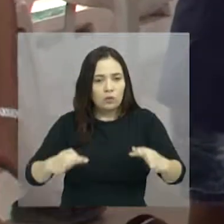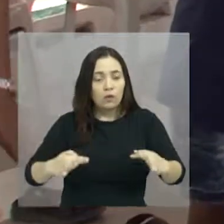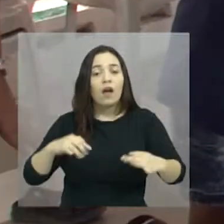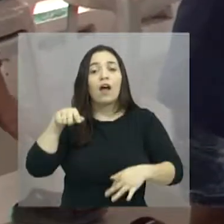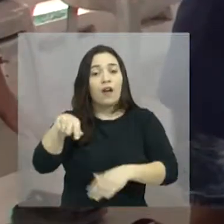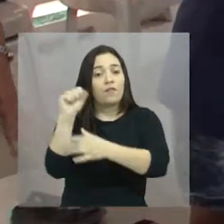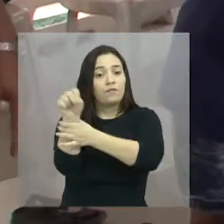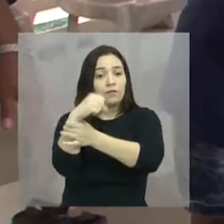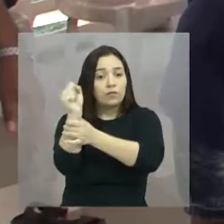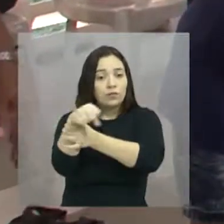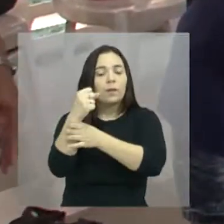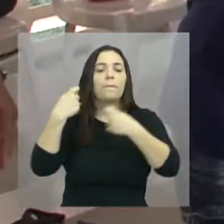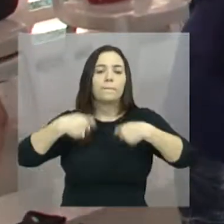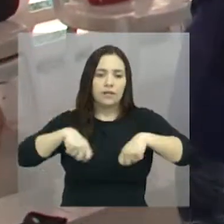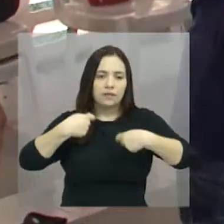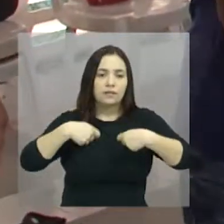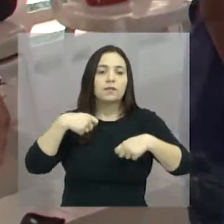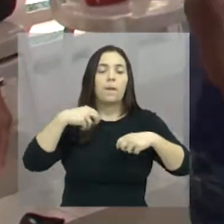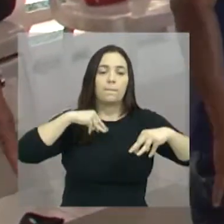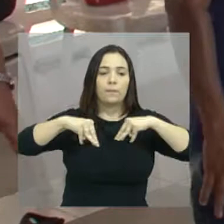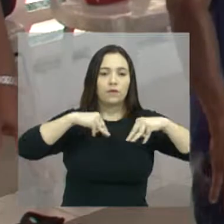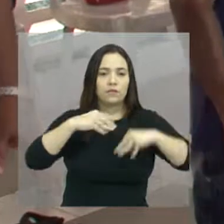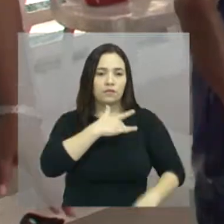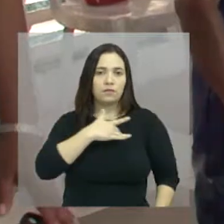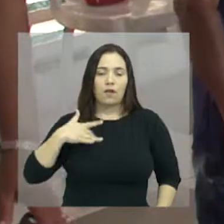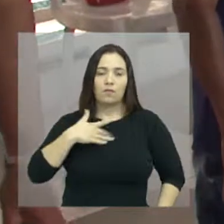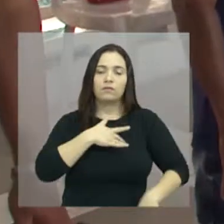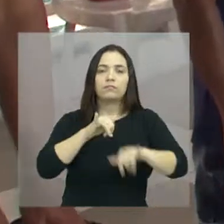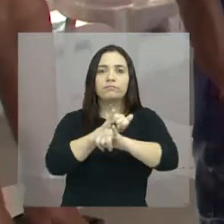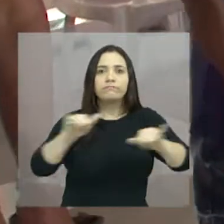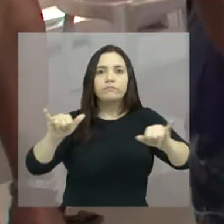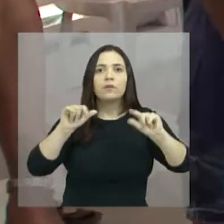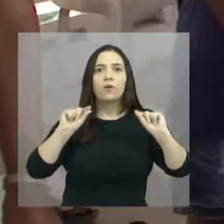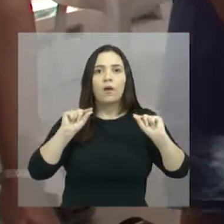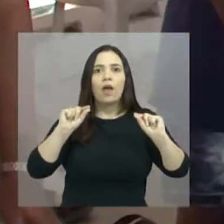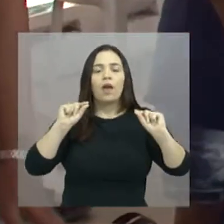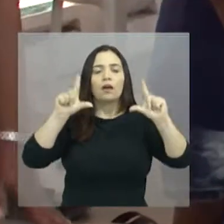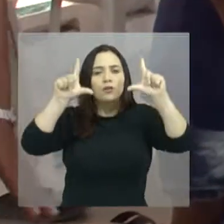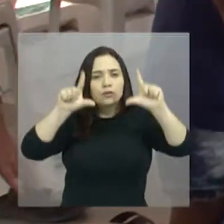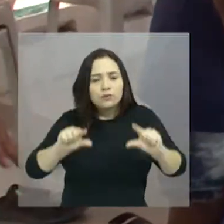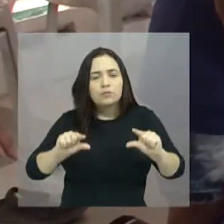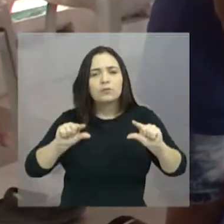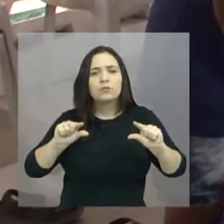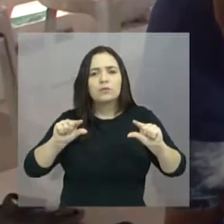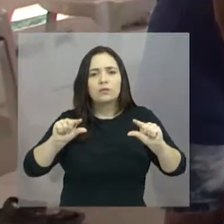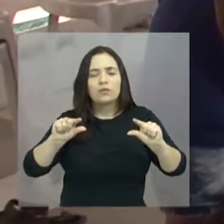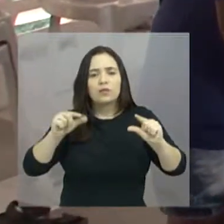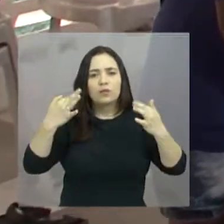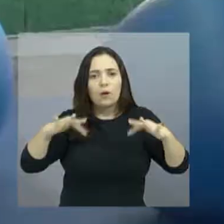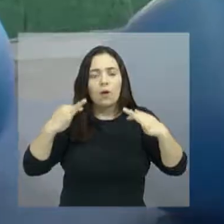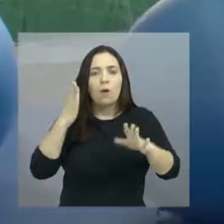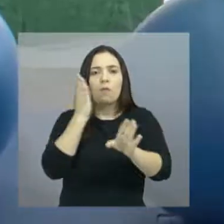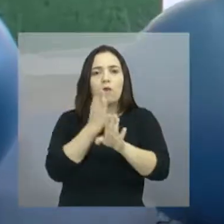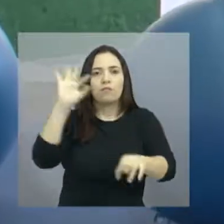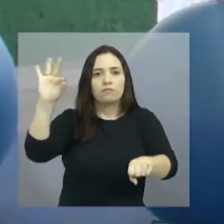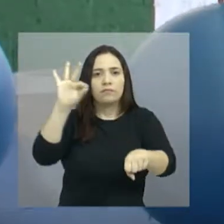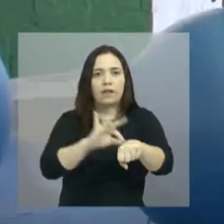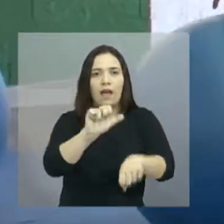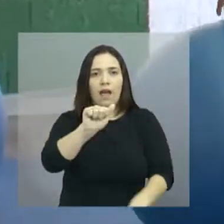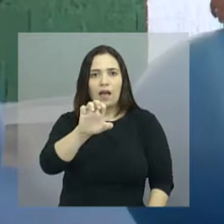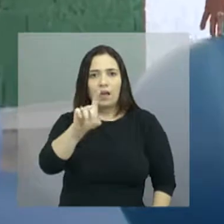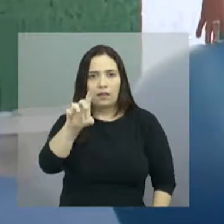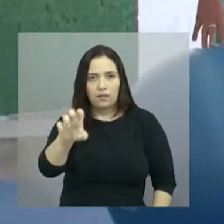está entre as recomendações do Ministério da Saúde para aliviar os sintomas da doença causada pelo Aedes aegypti,